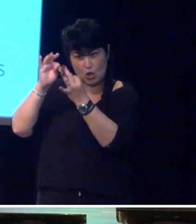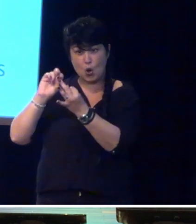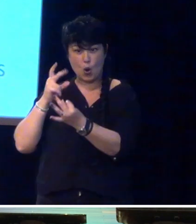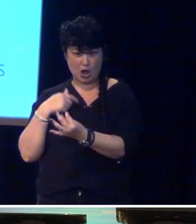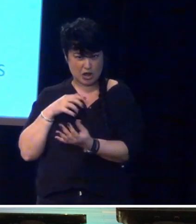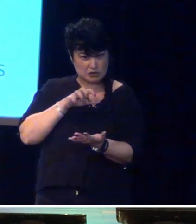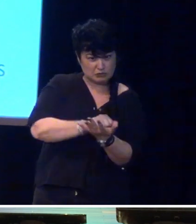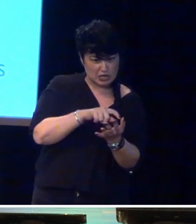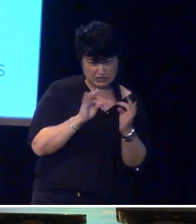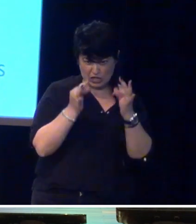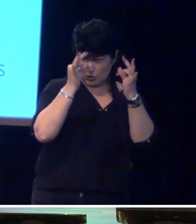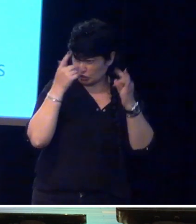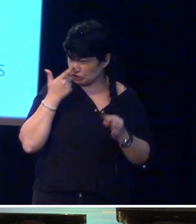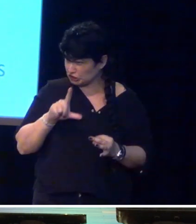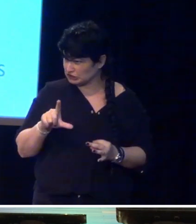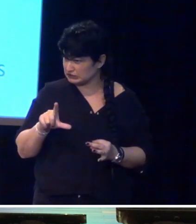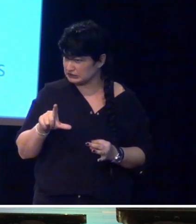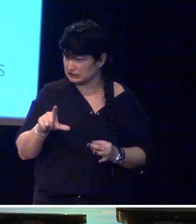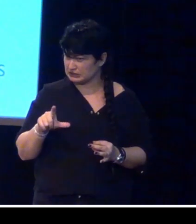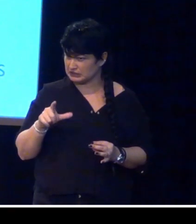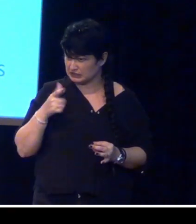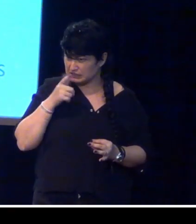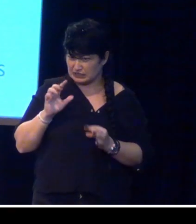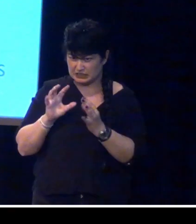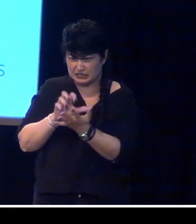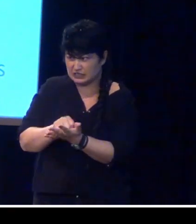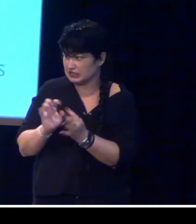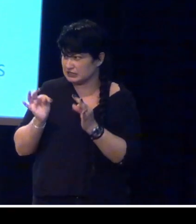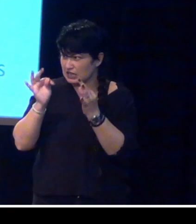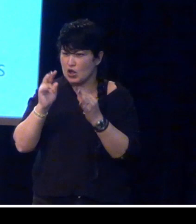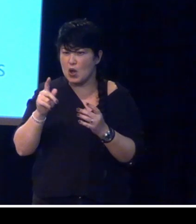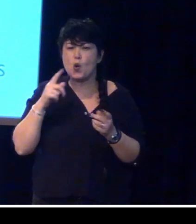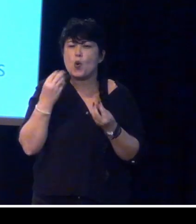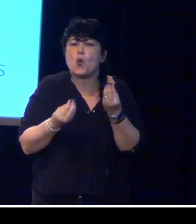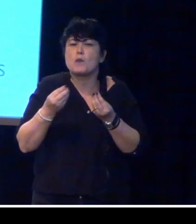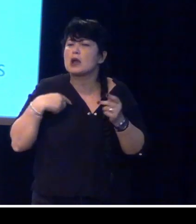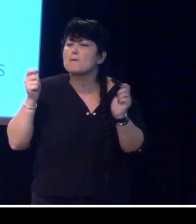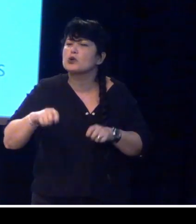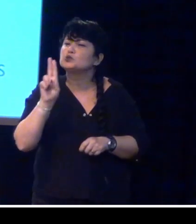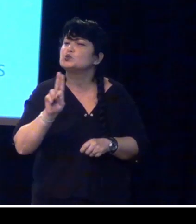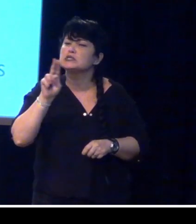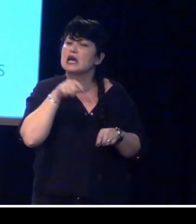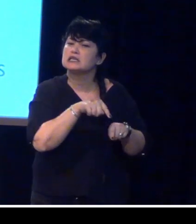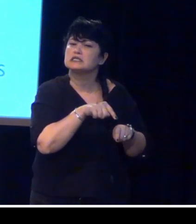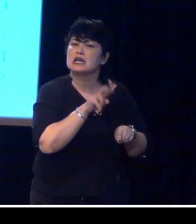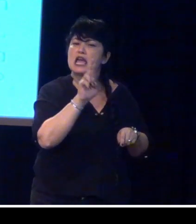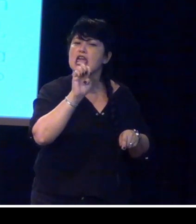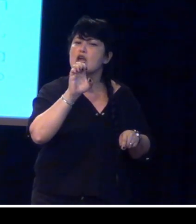nos apropriando dessa tecnologia? Como que a gente pode utilizar esses recursos? Né?